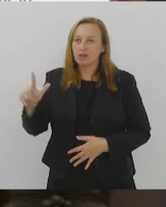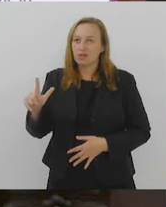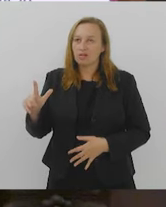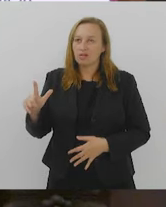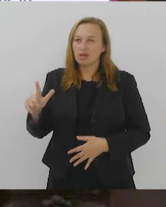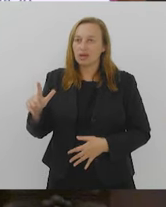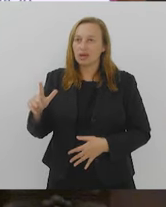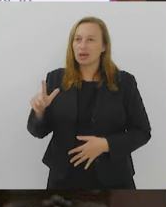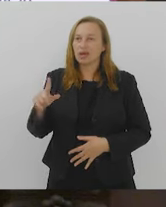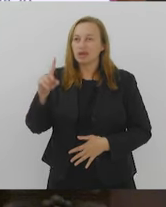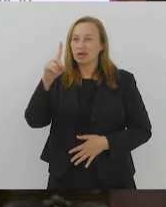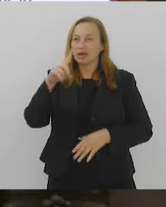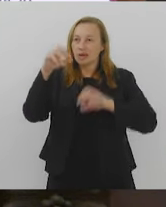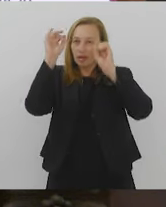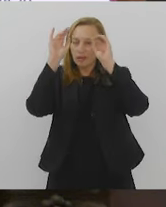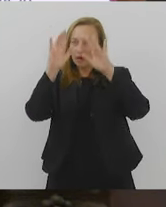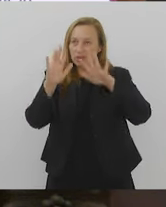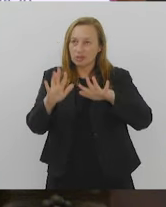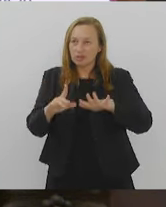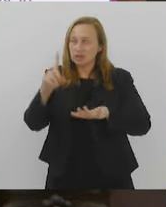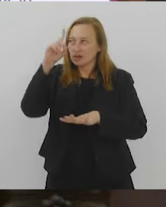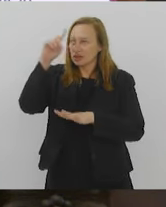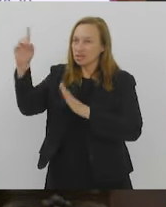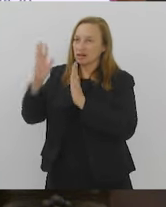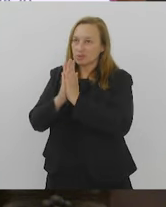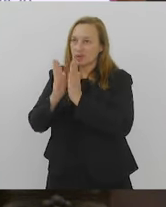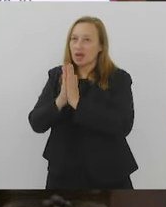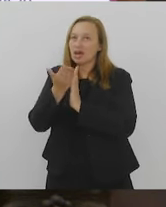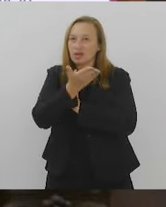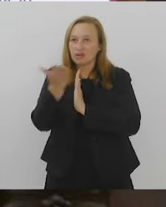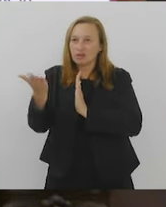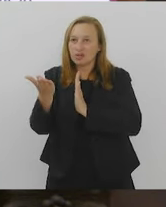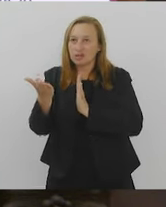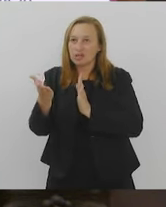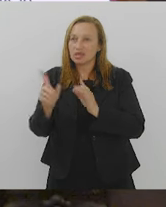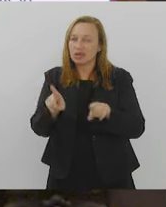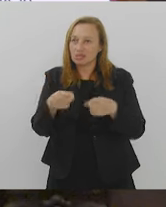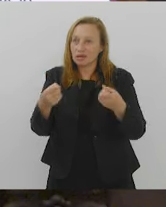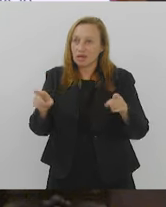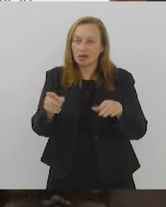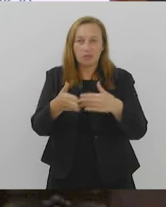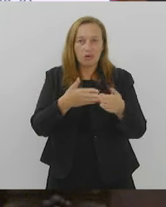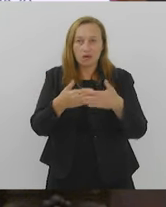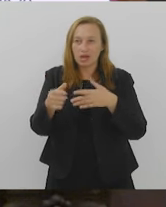vocês toquem o hino que Deus tocar no coração dos senhores.